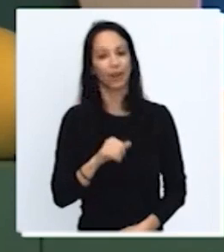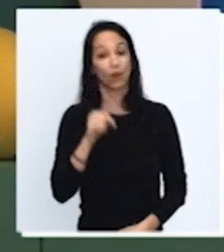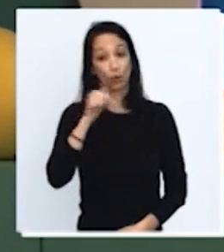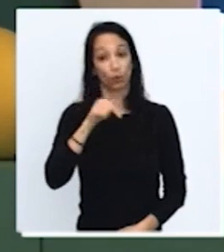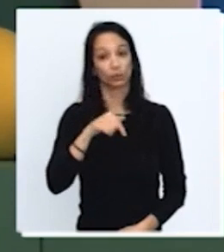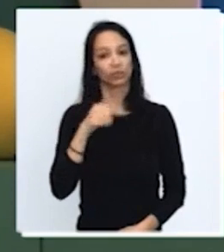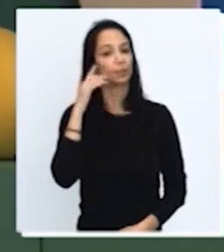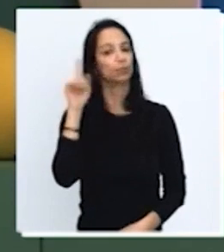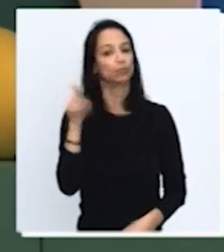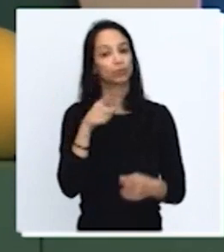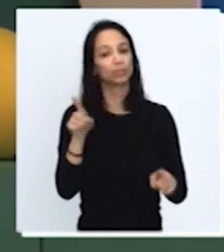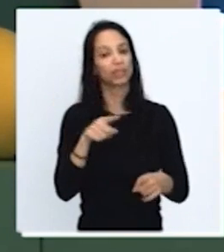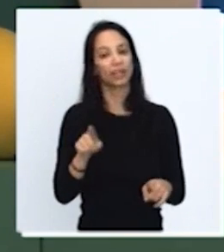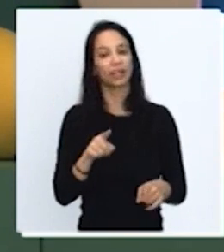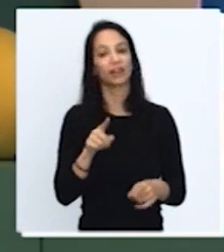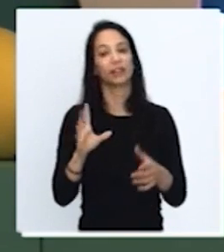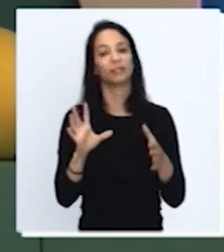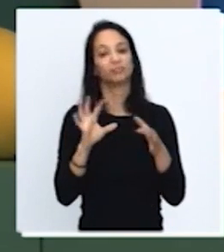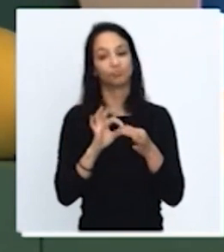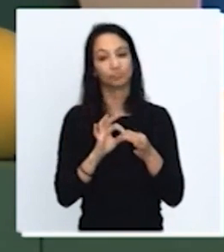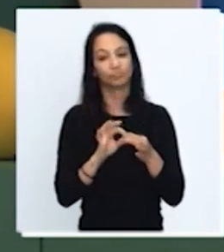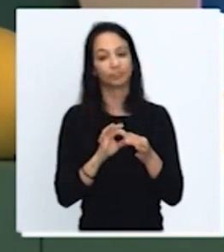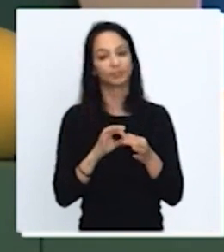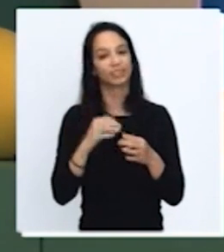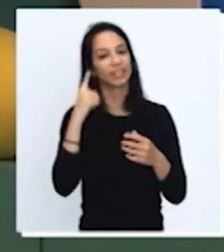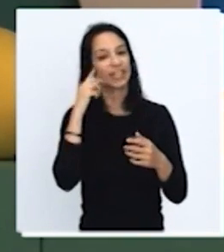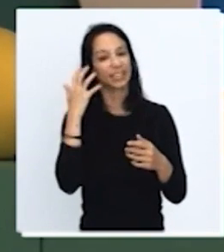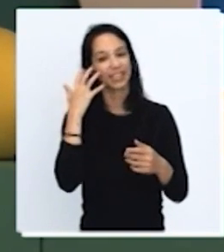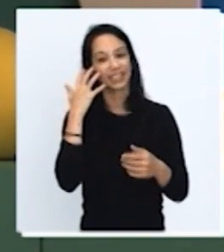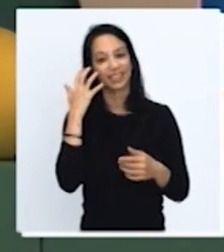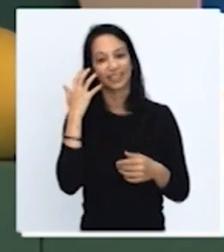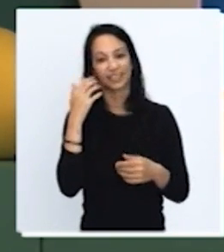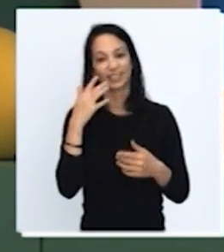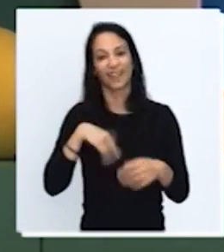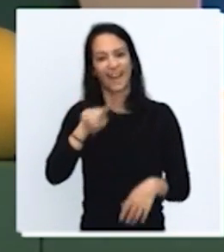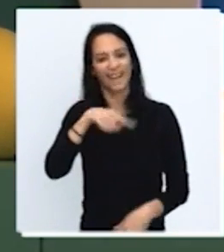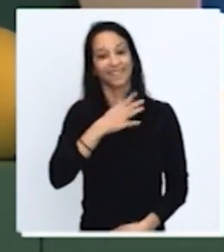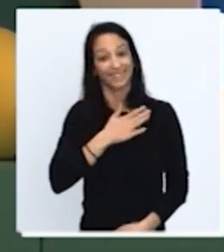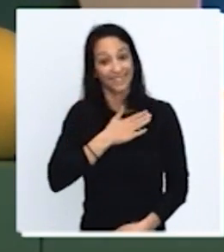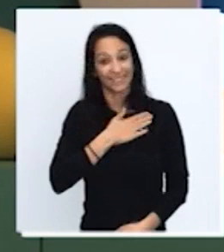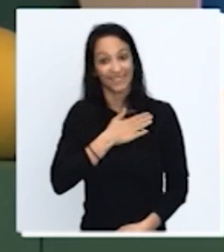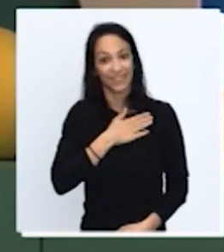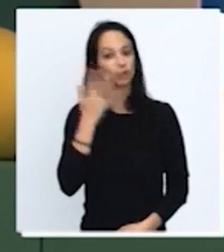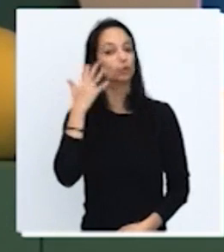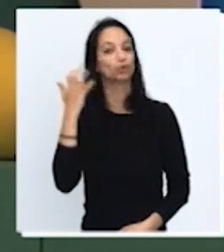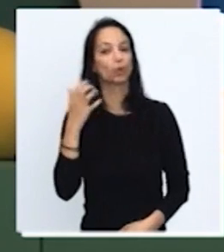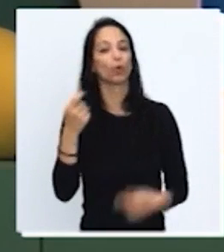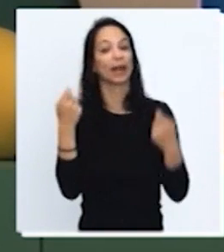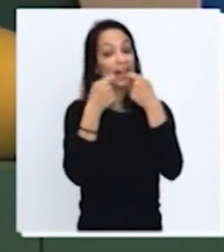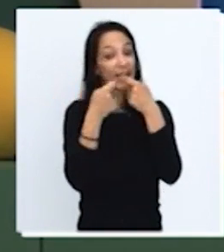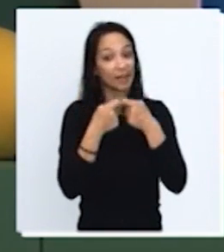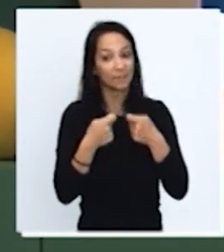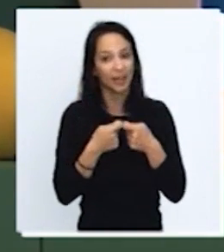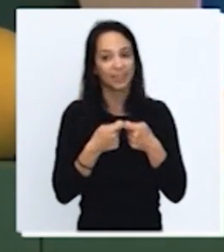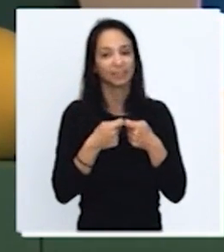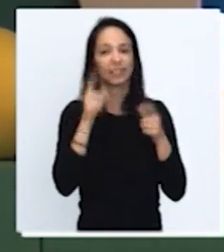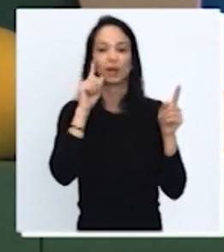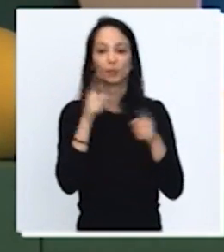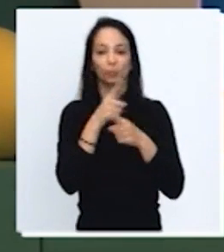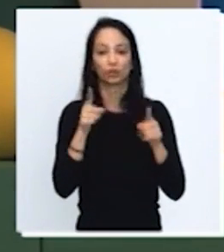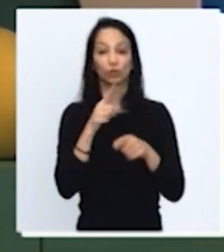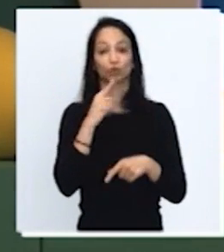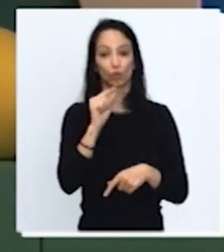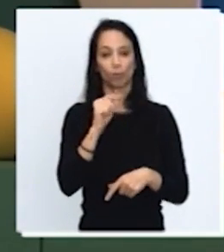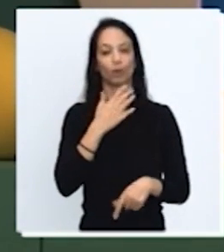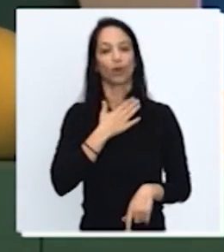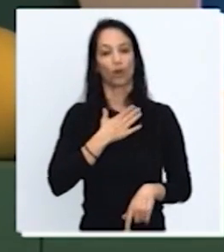uma canção que retrata uma coisa que eu adoro fazer, que é rimar. A canção chama-se Gosto de Rimar